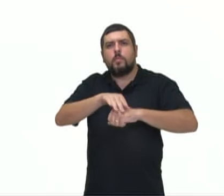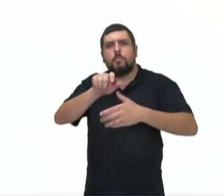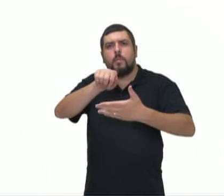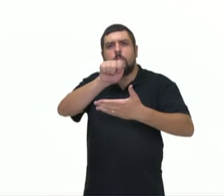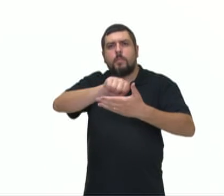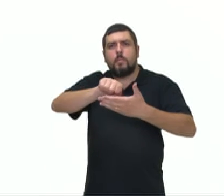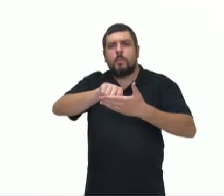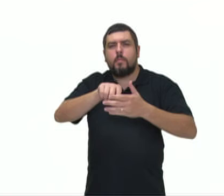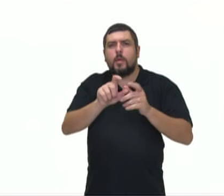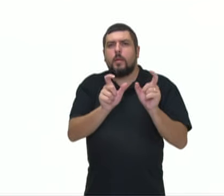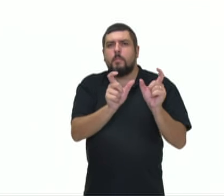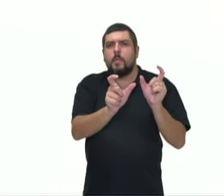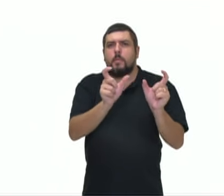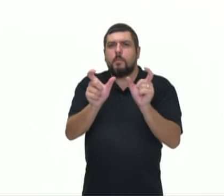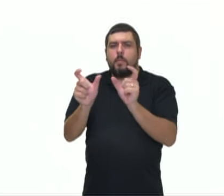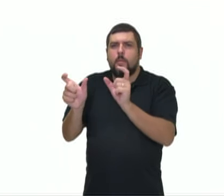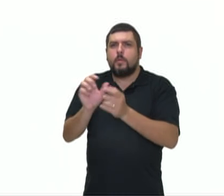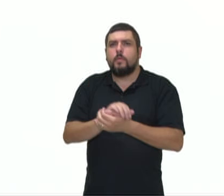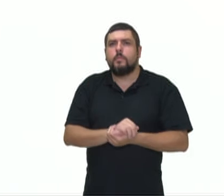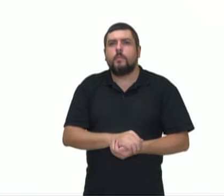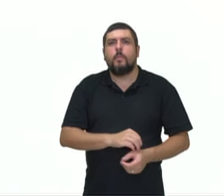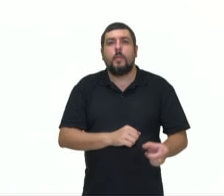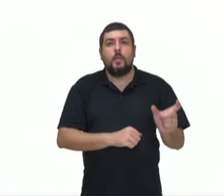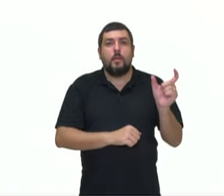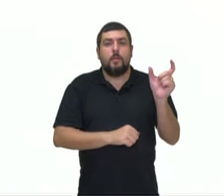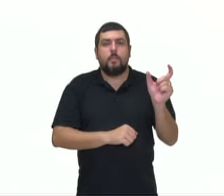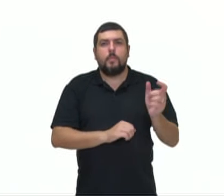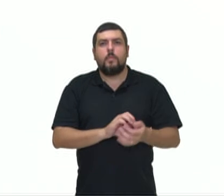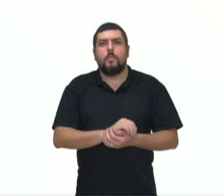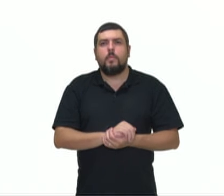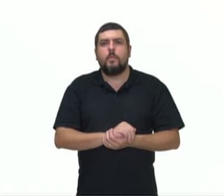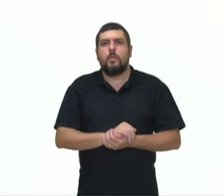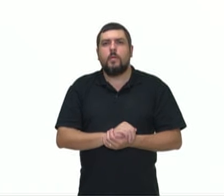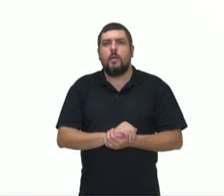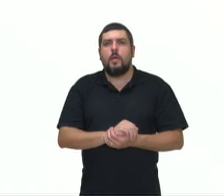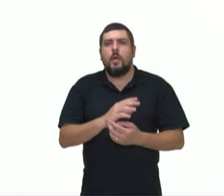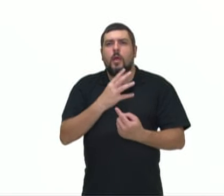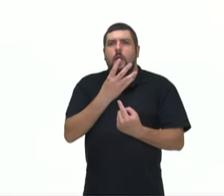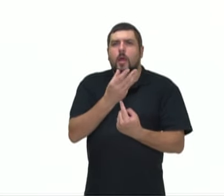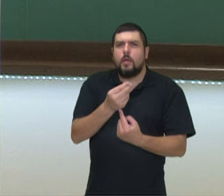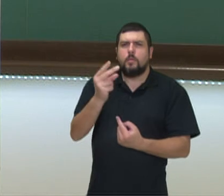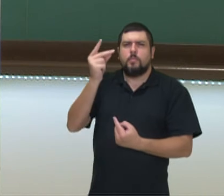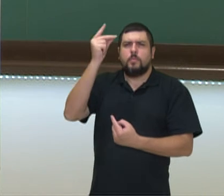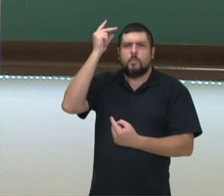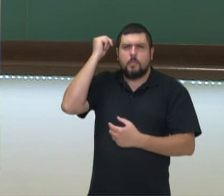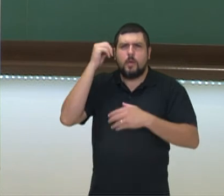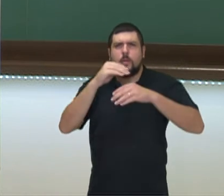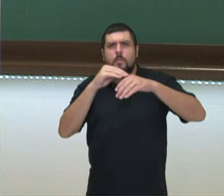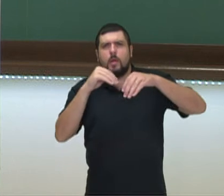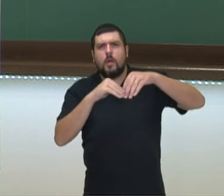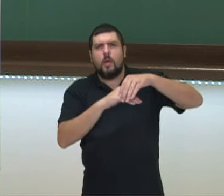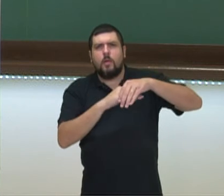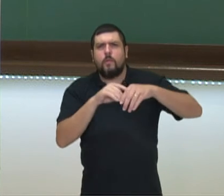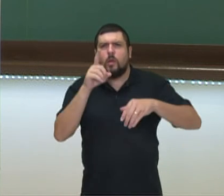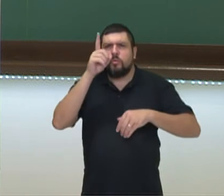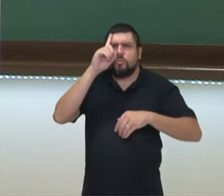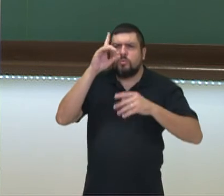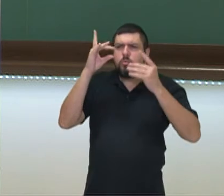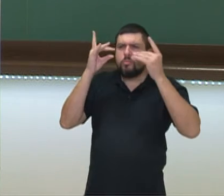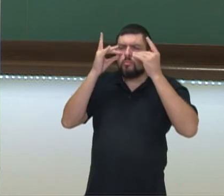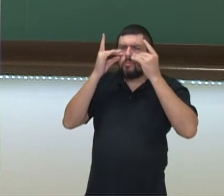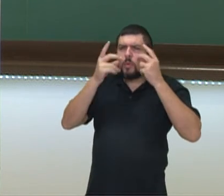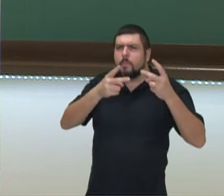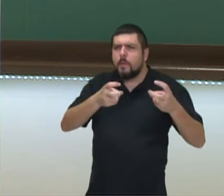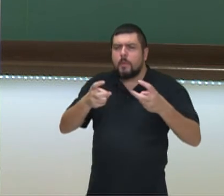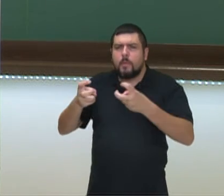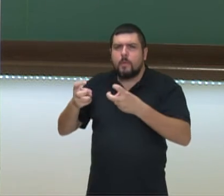palavras a seguir. Quais são as palavras, professor? Arte, pré-história, cavernas e cotidianos. Escreva um